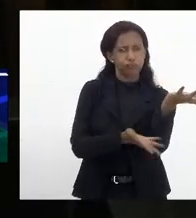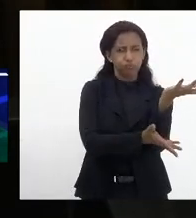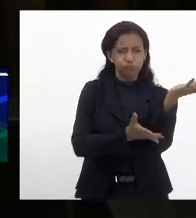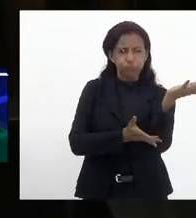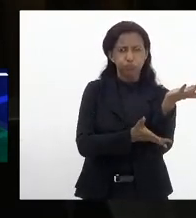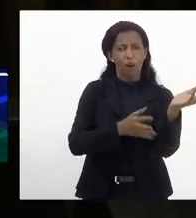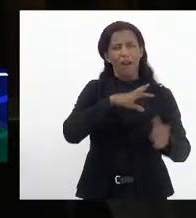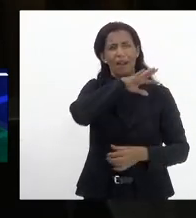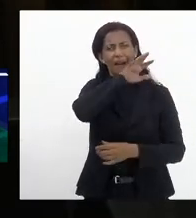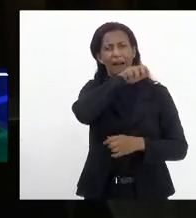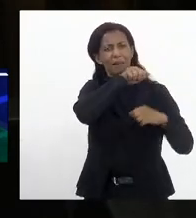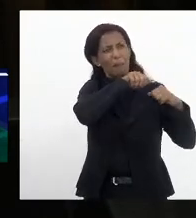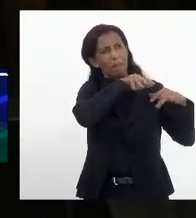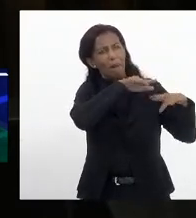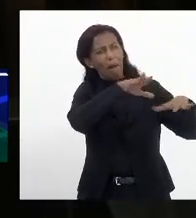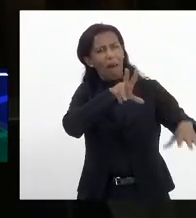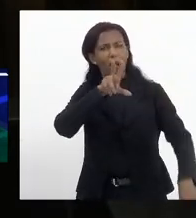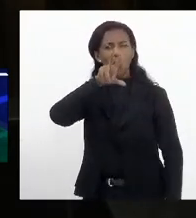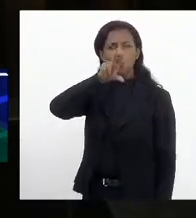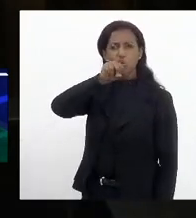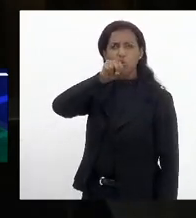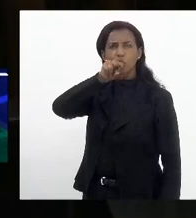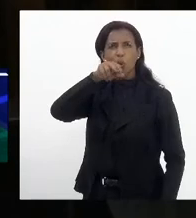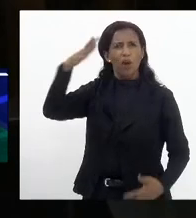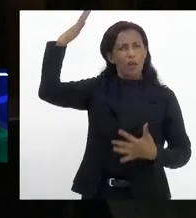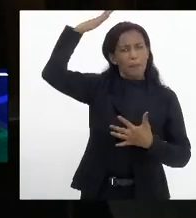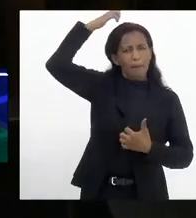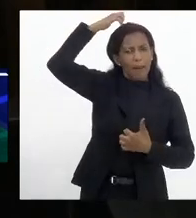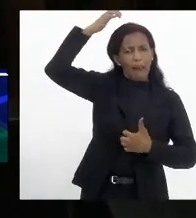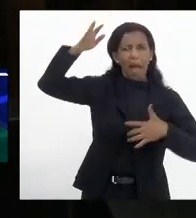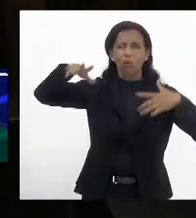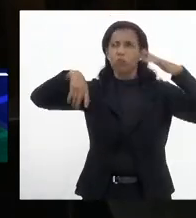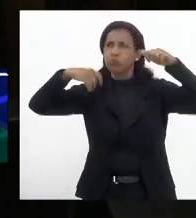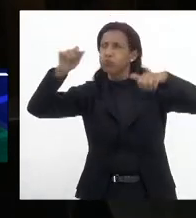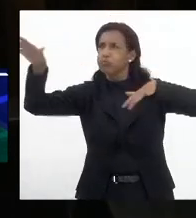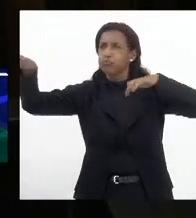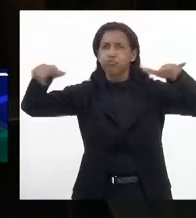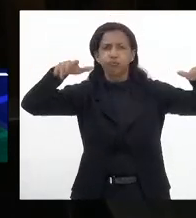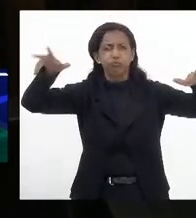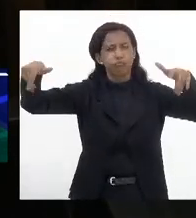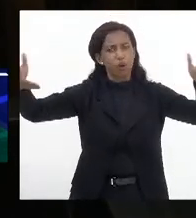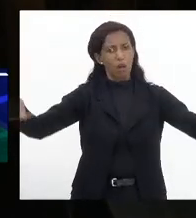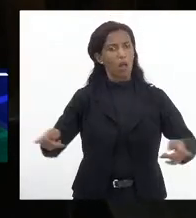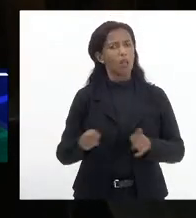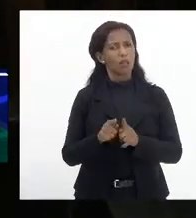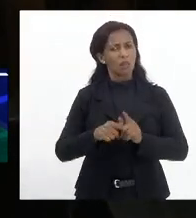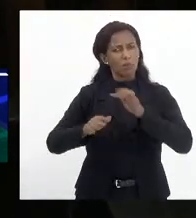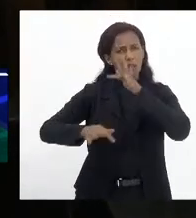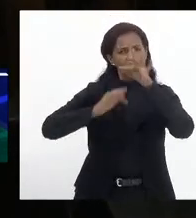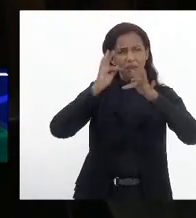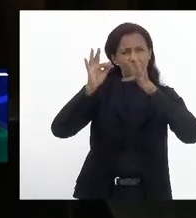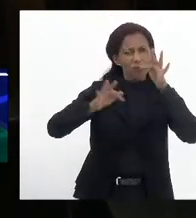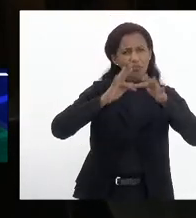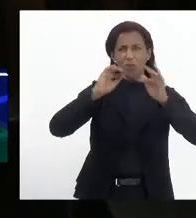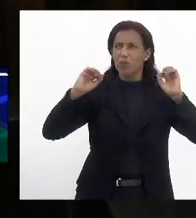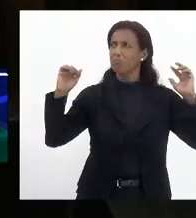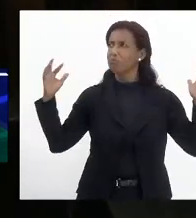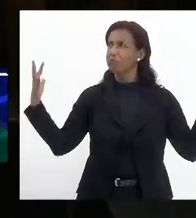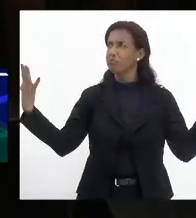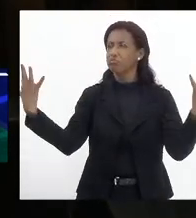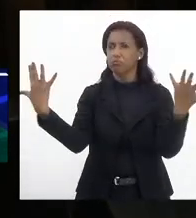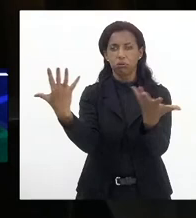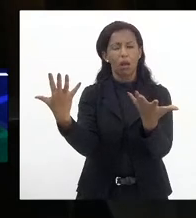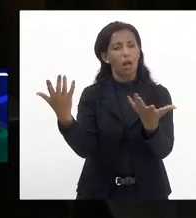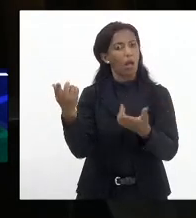indo embora, os tucanos, muitas espécies de macacos ali, além da nossa flora, e a gente